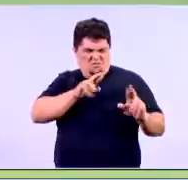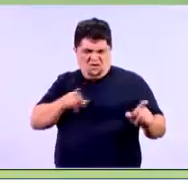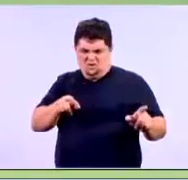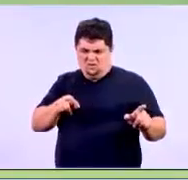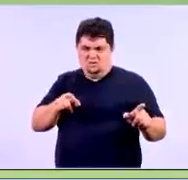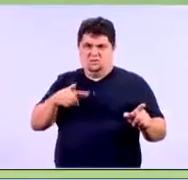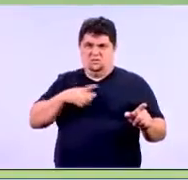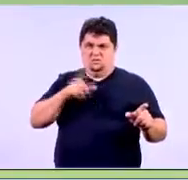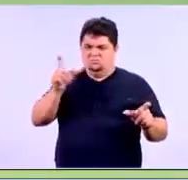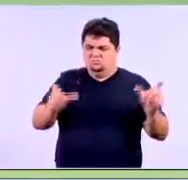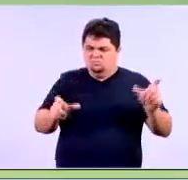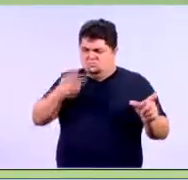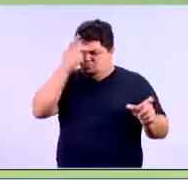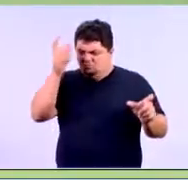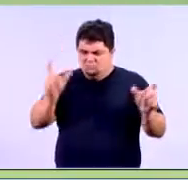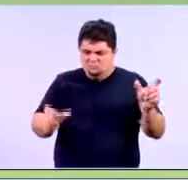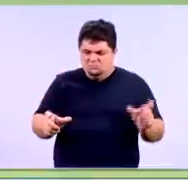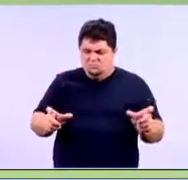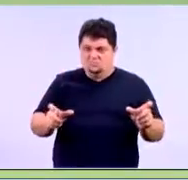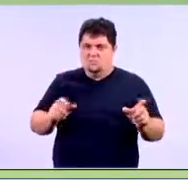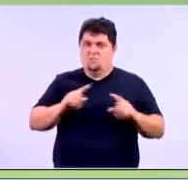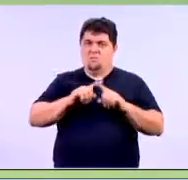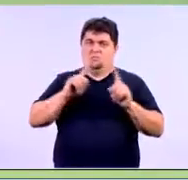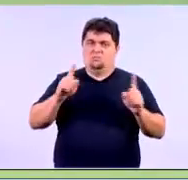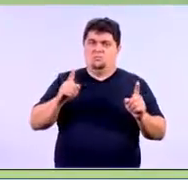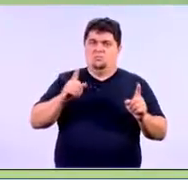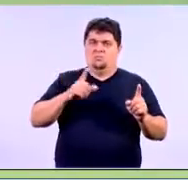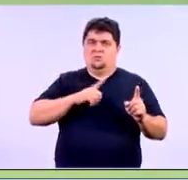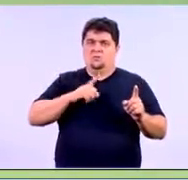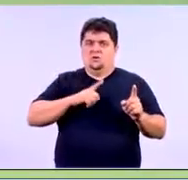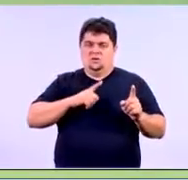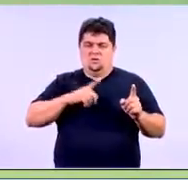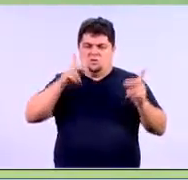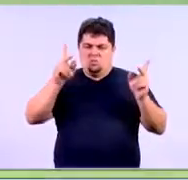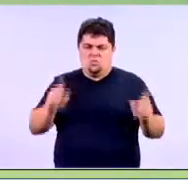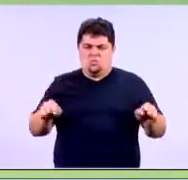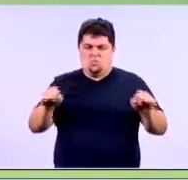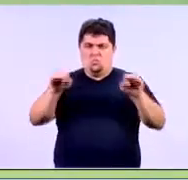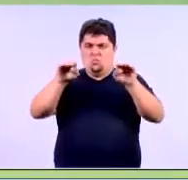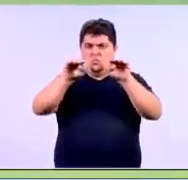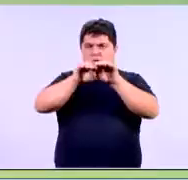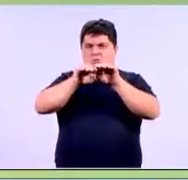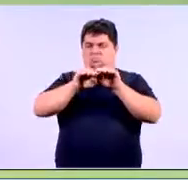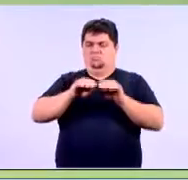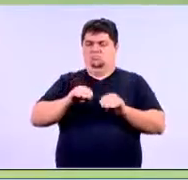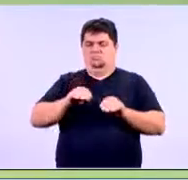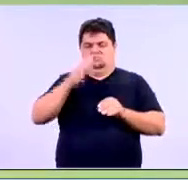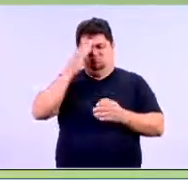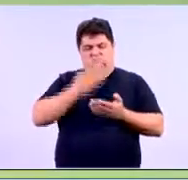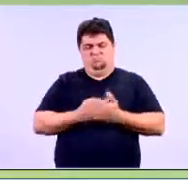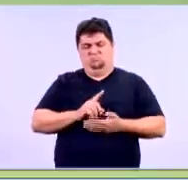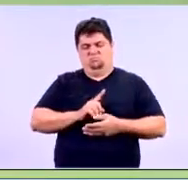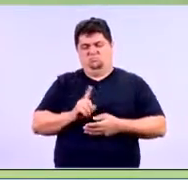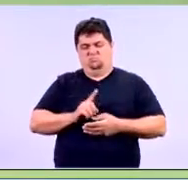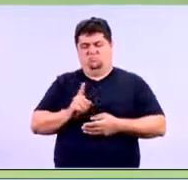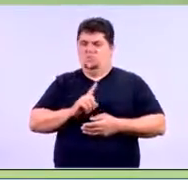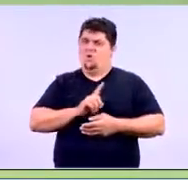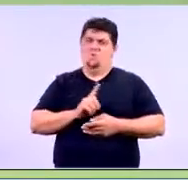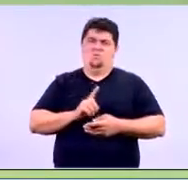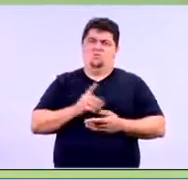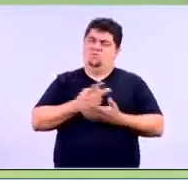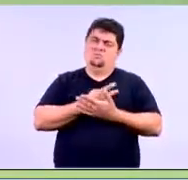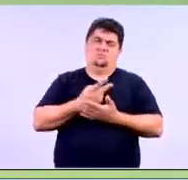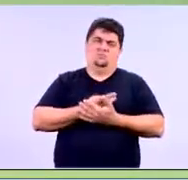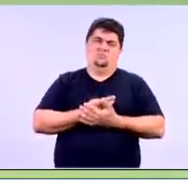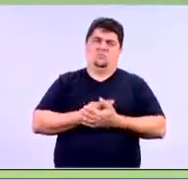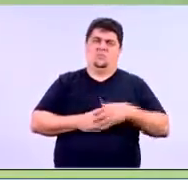que se encontrem em situação equivalente? Acredito que não, essa está fora de cogitação.